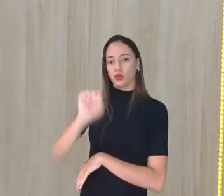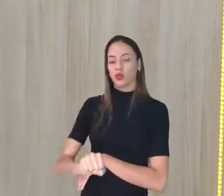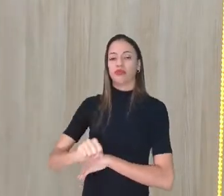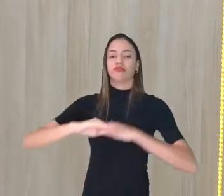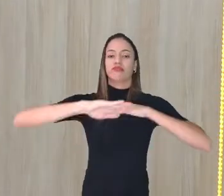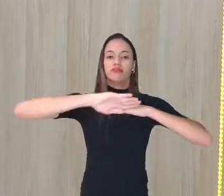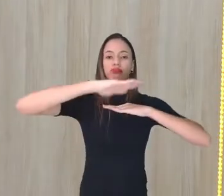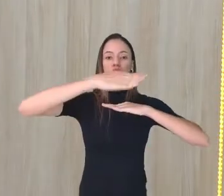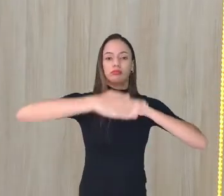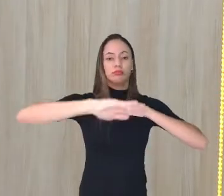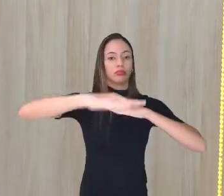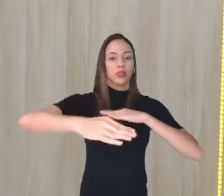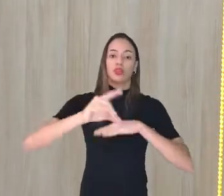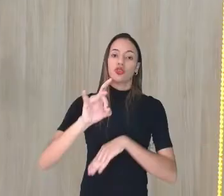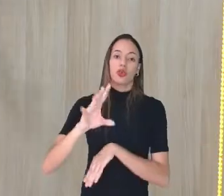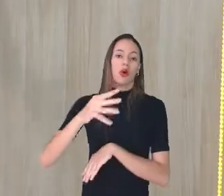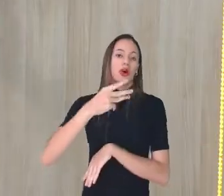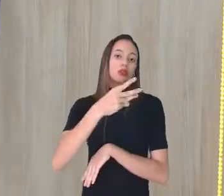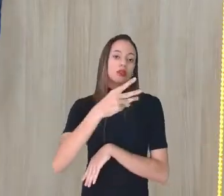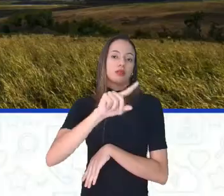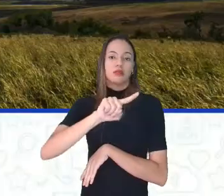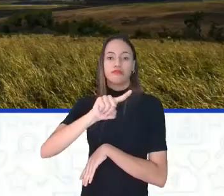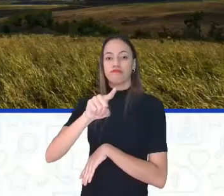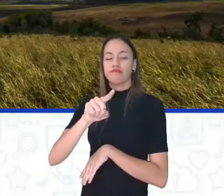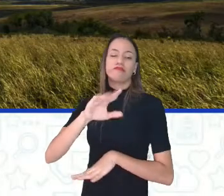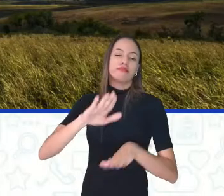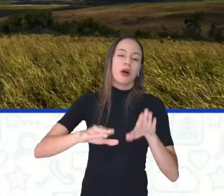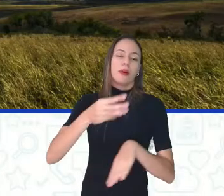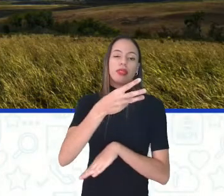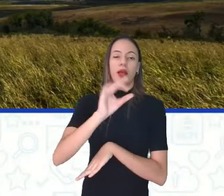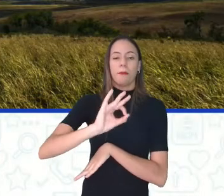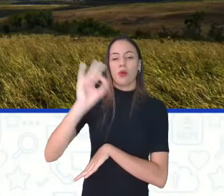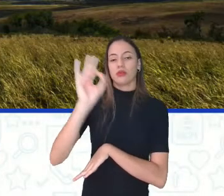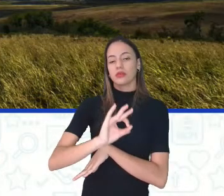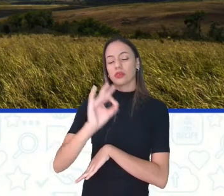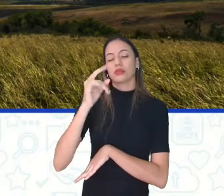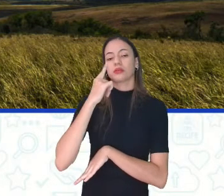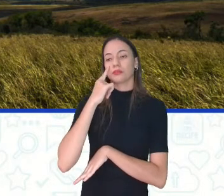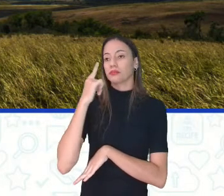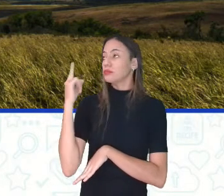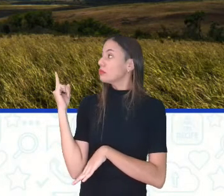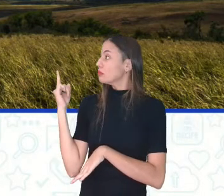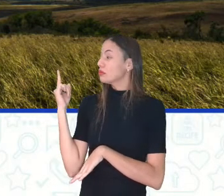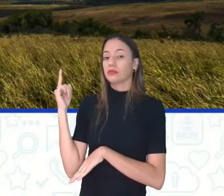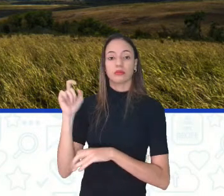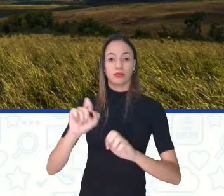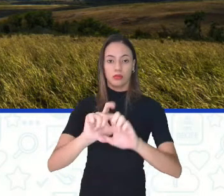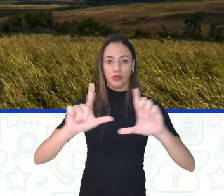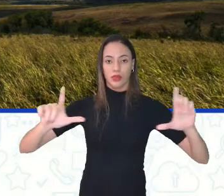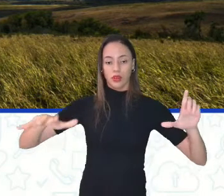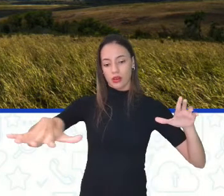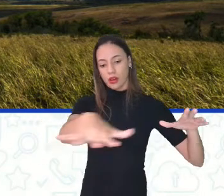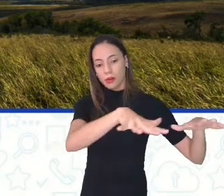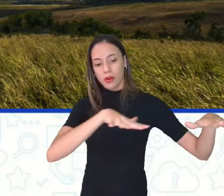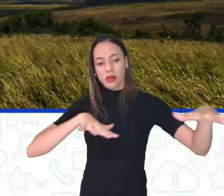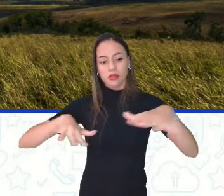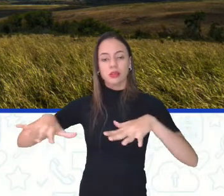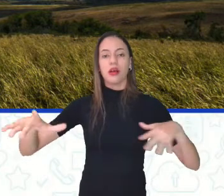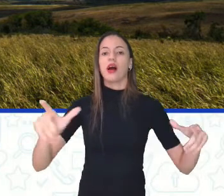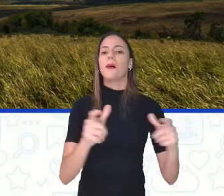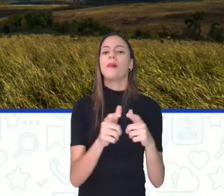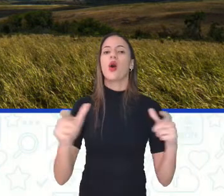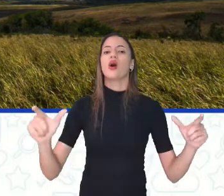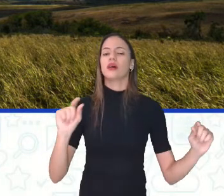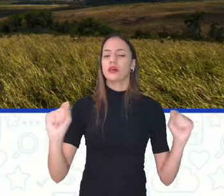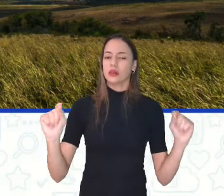Pampas, 3%. E os Pampas, que tem essa paisagem aí, né,